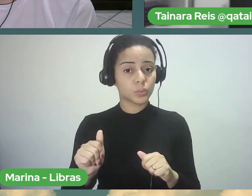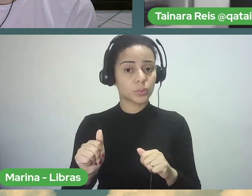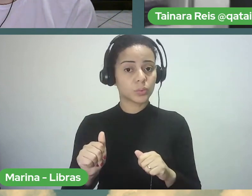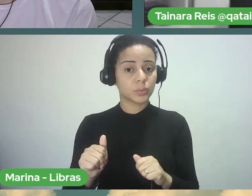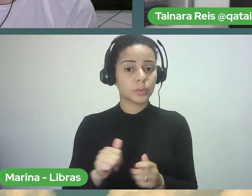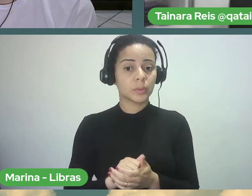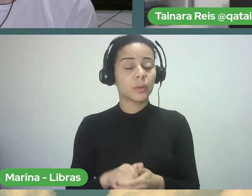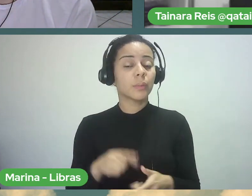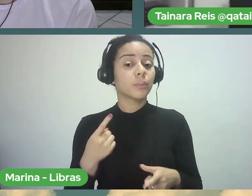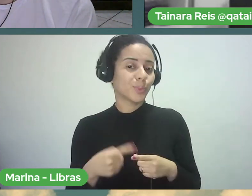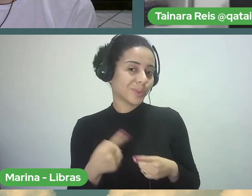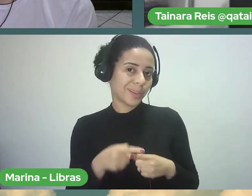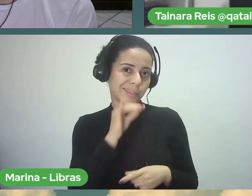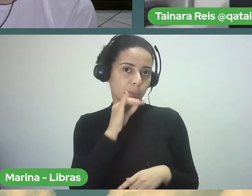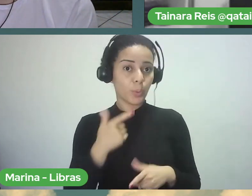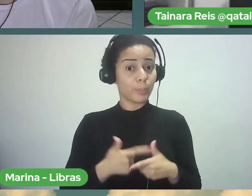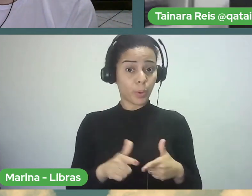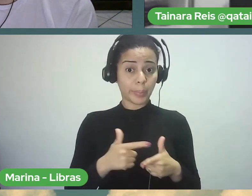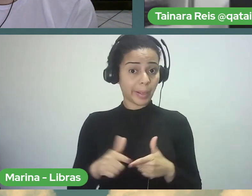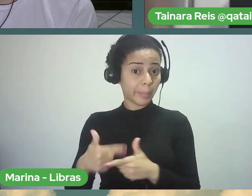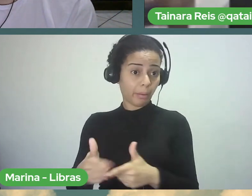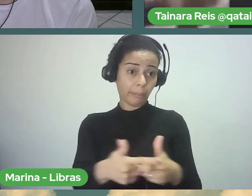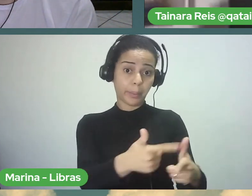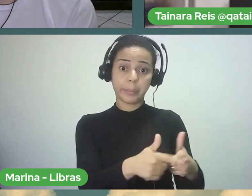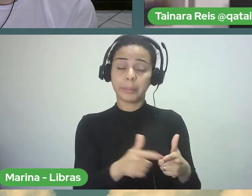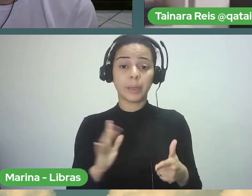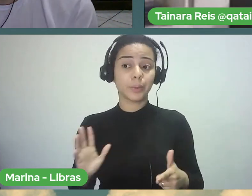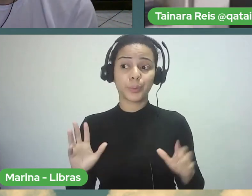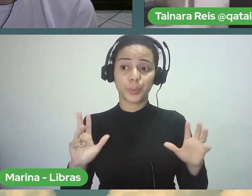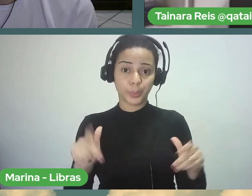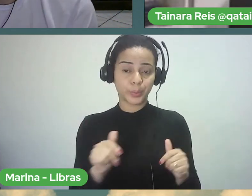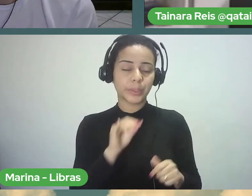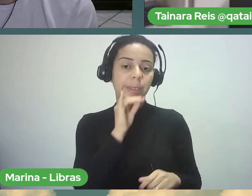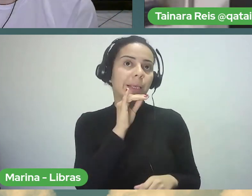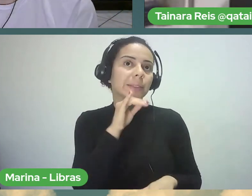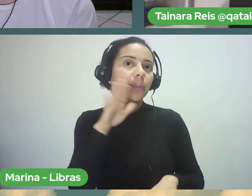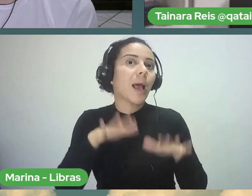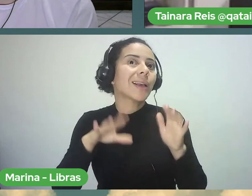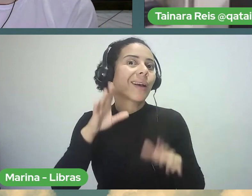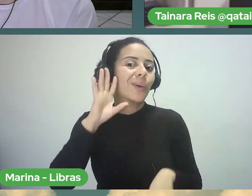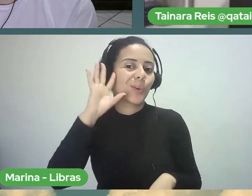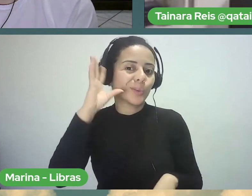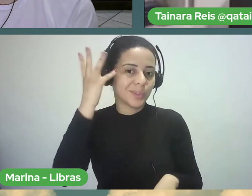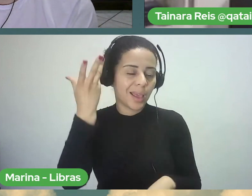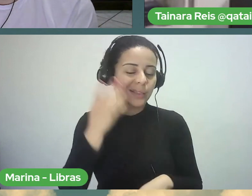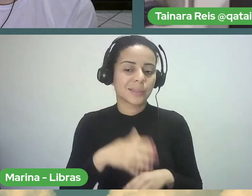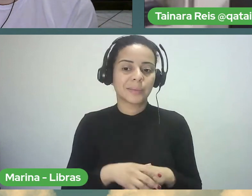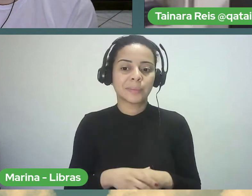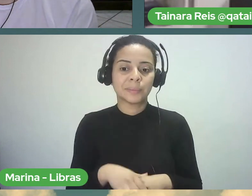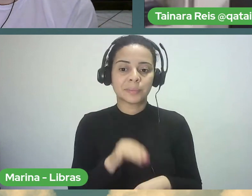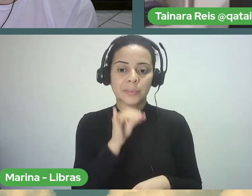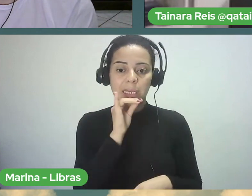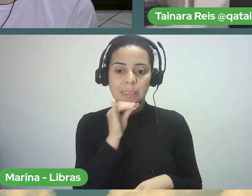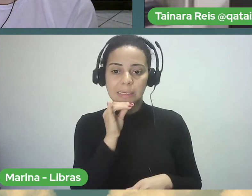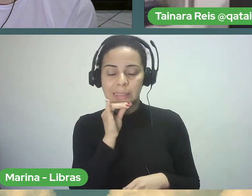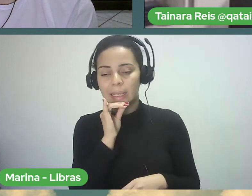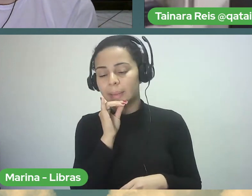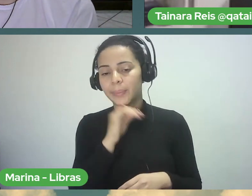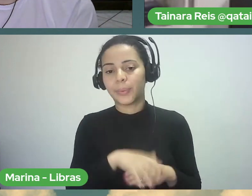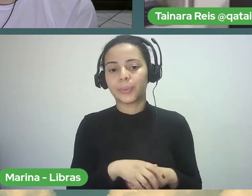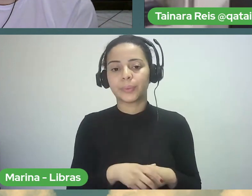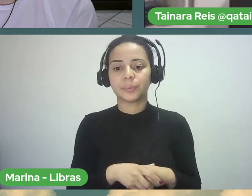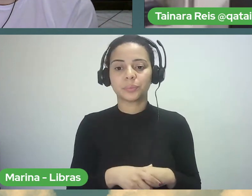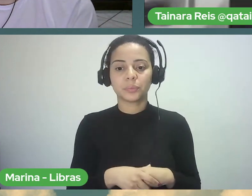Então, por exemplo, sempre acontece de terminar, as pessoas desenvolvedoras desenvolveram